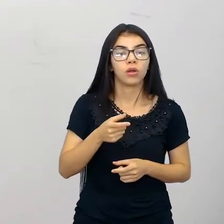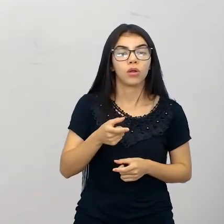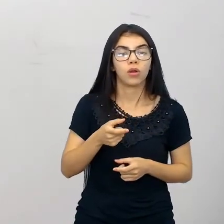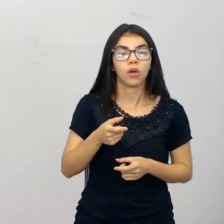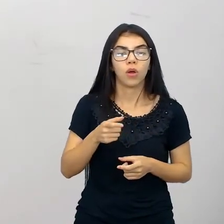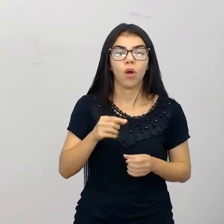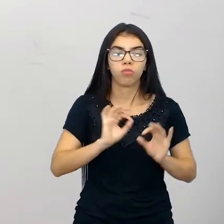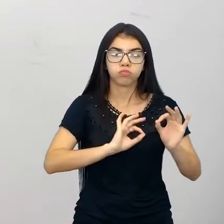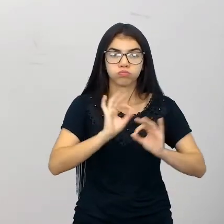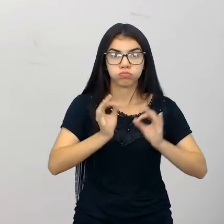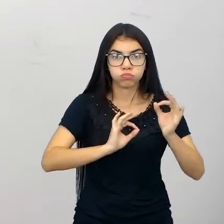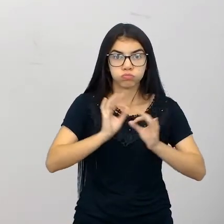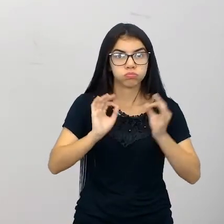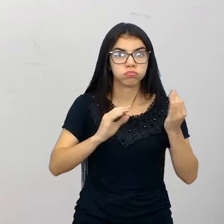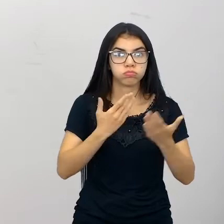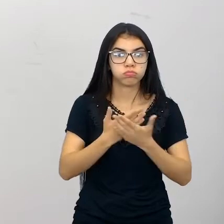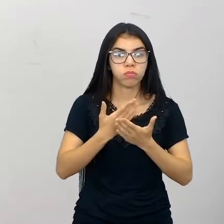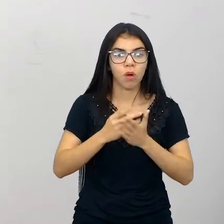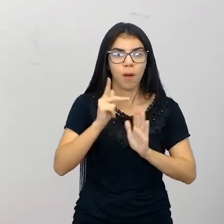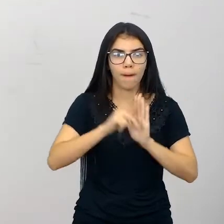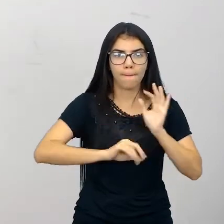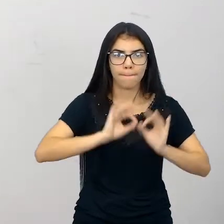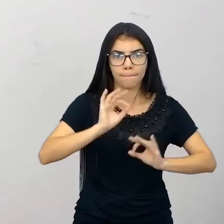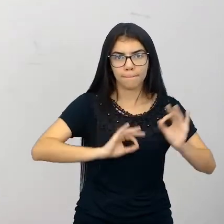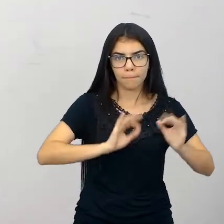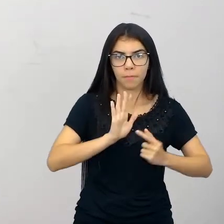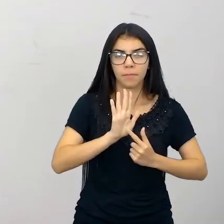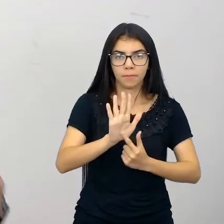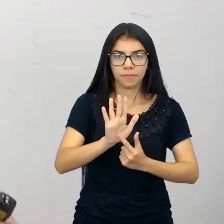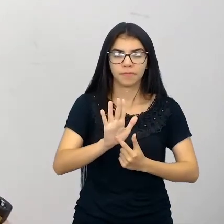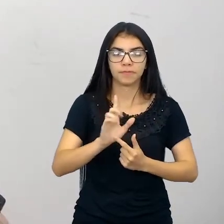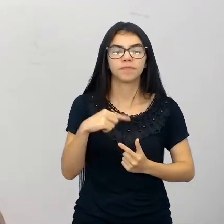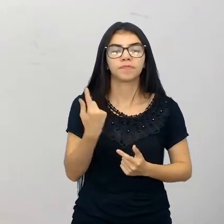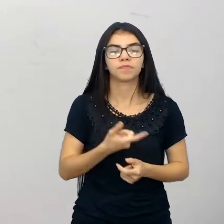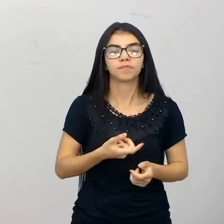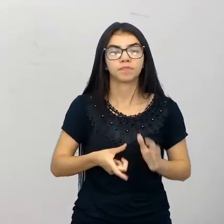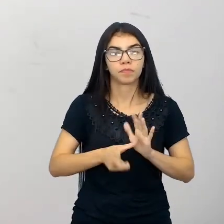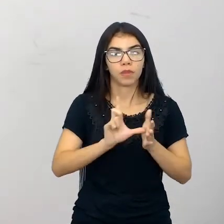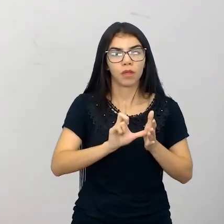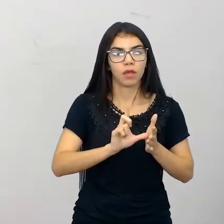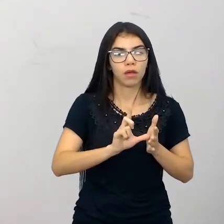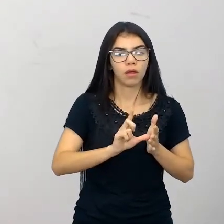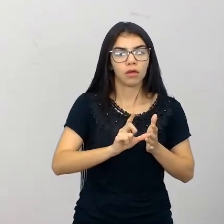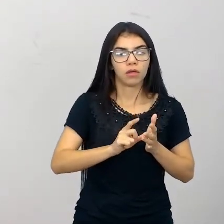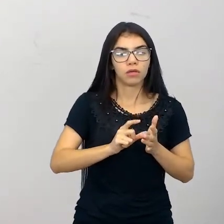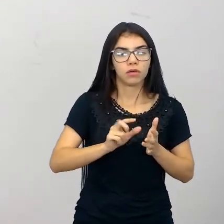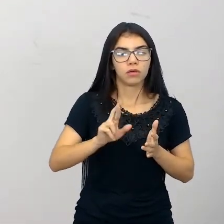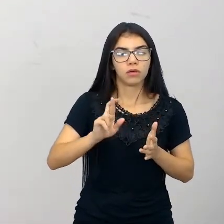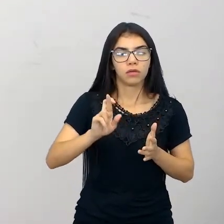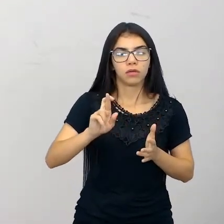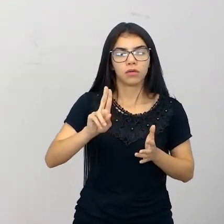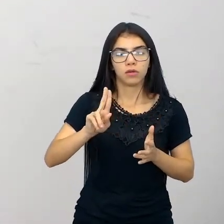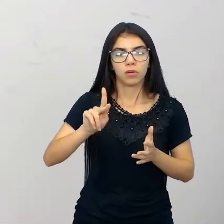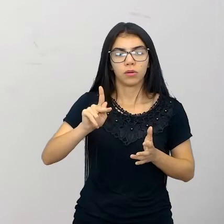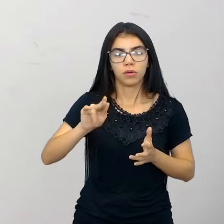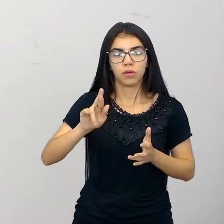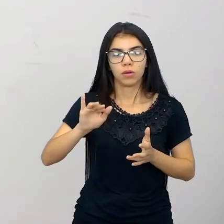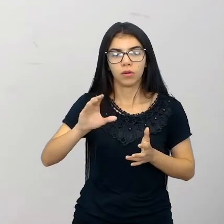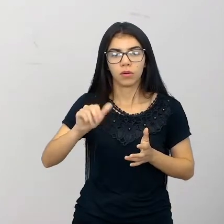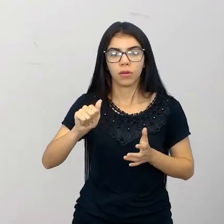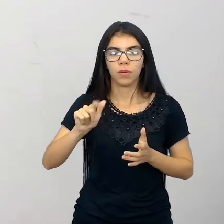vai organizar um projeto como esse, uma mostra, a gente prepare uma rubrica. Uma rubrica é isso aqui, está na tela, um